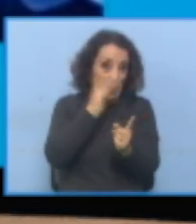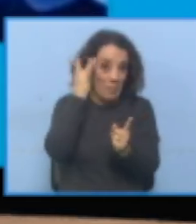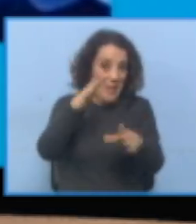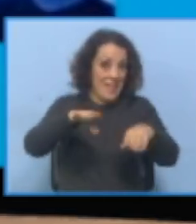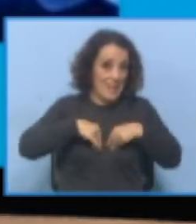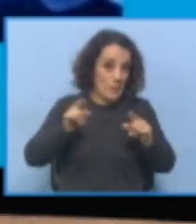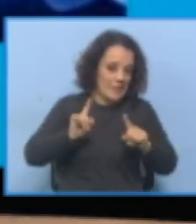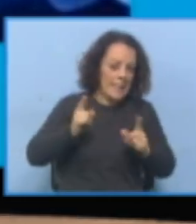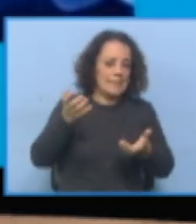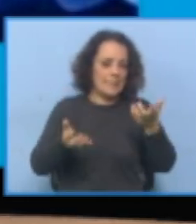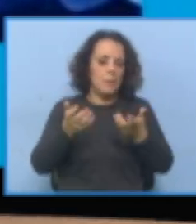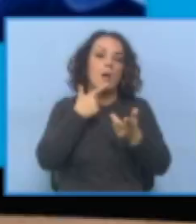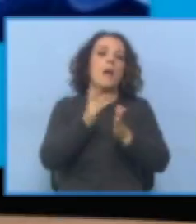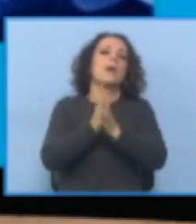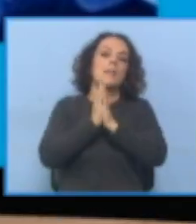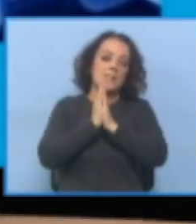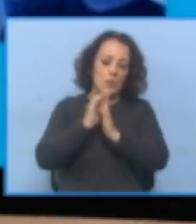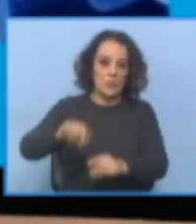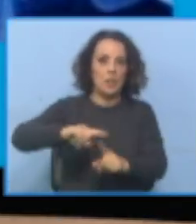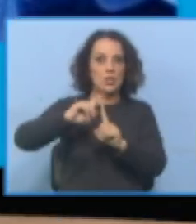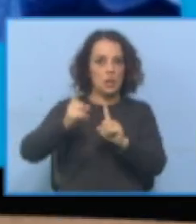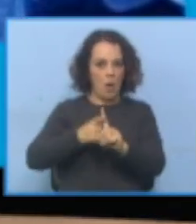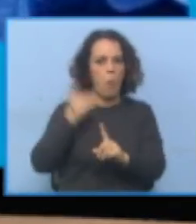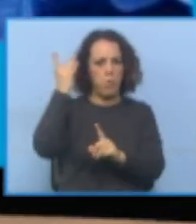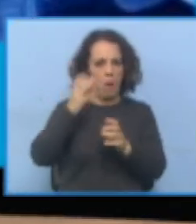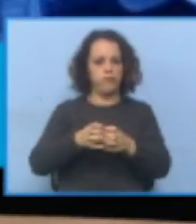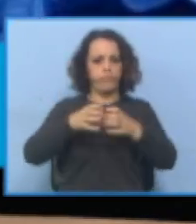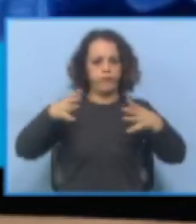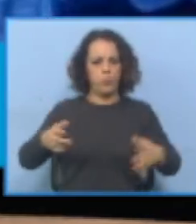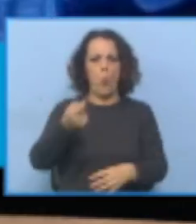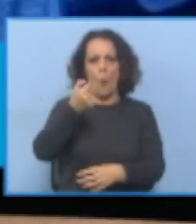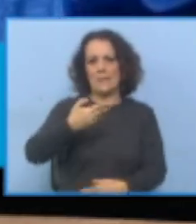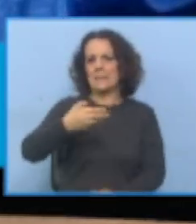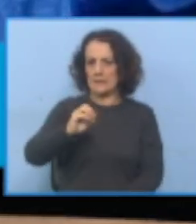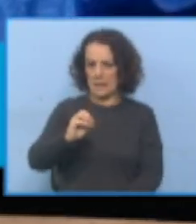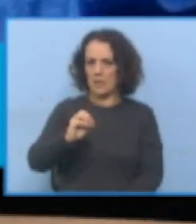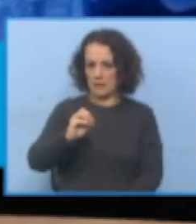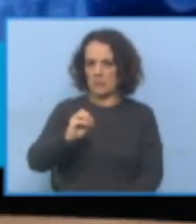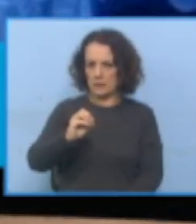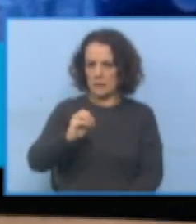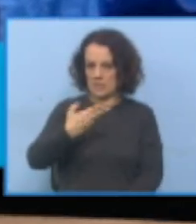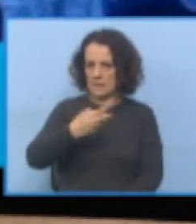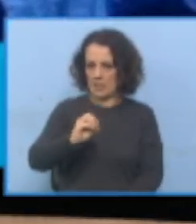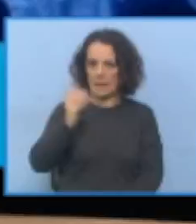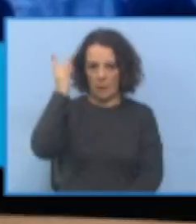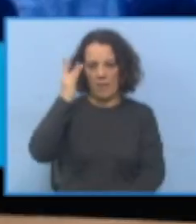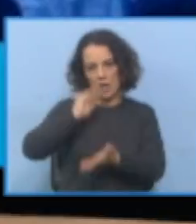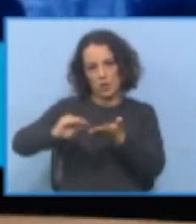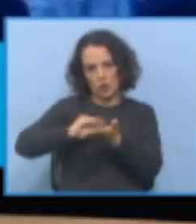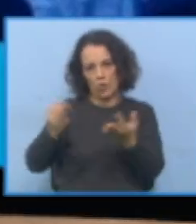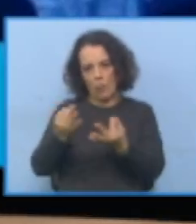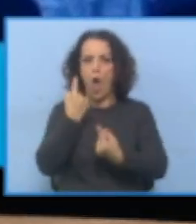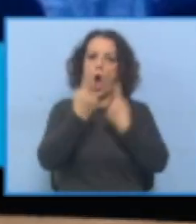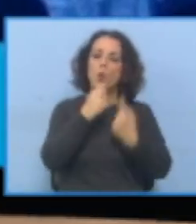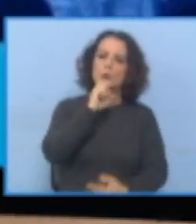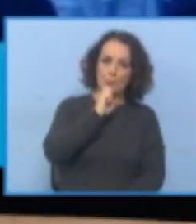E por isso é muito importante, e graças a Deus este ano temos um bom grupo de padres, já vão quase em 70 padres que estão inscritos, alguns